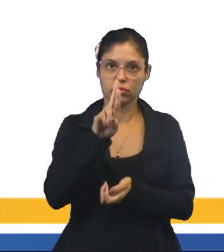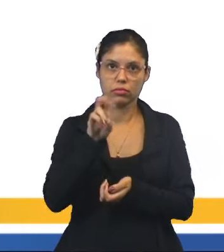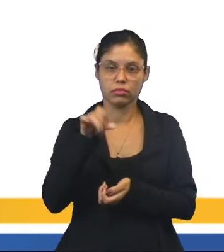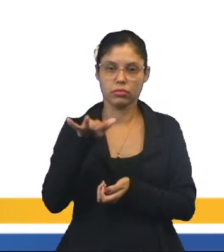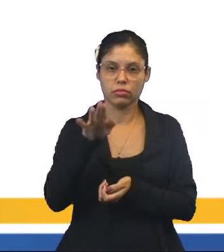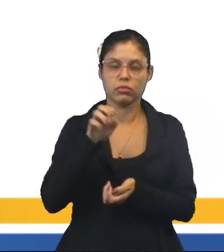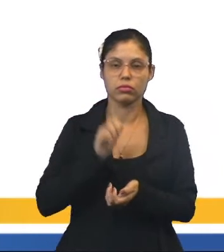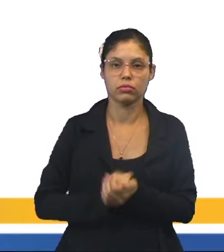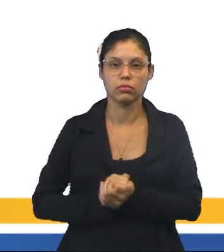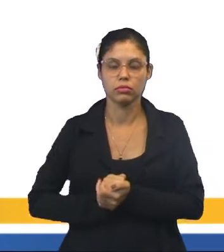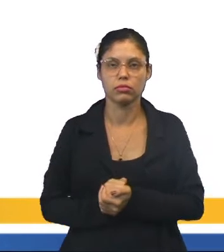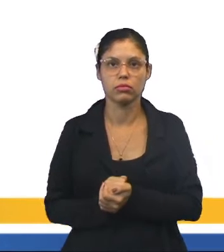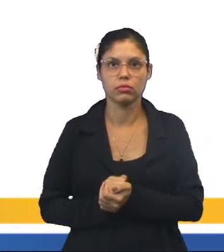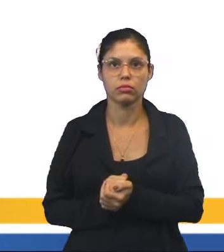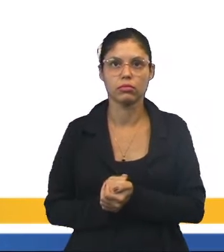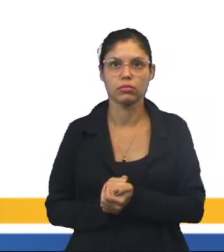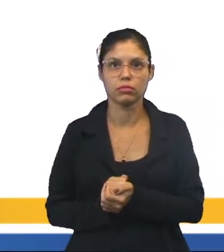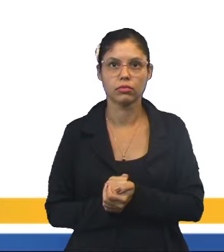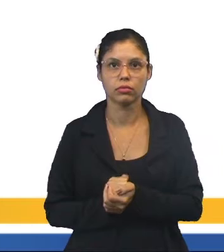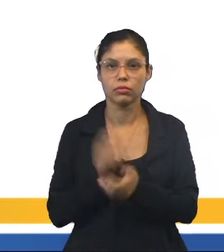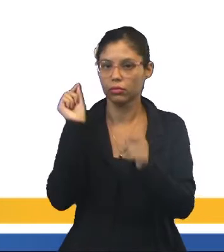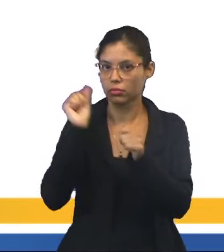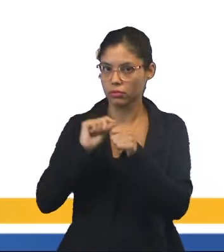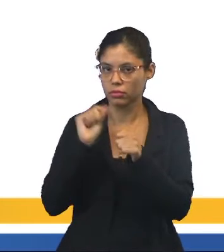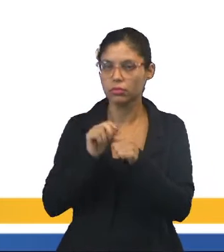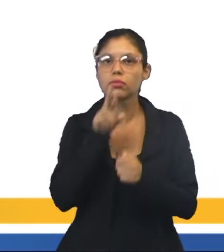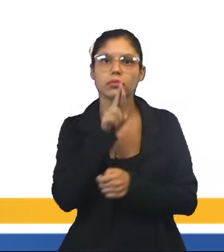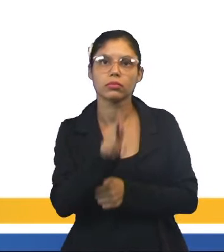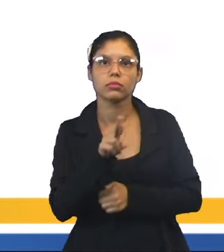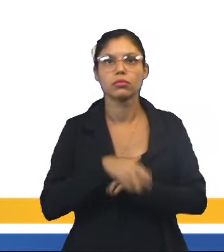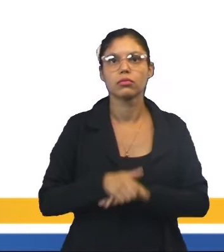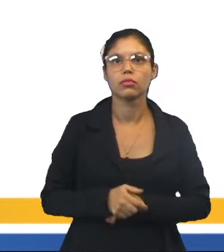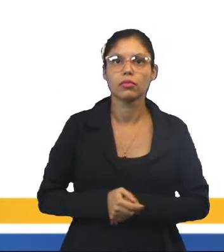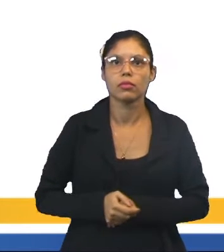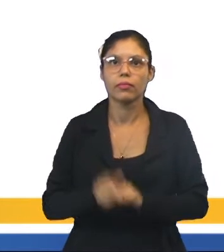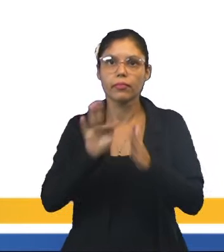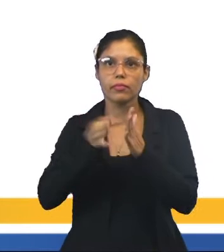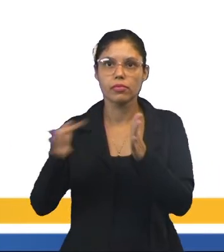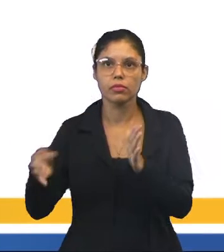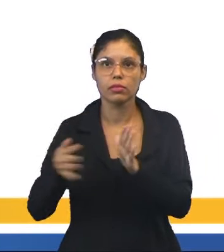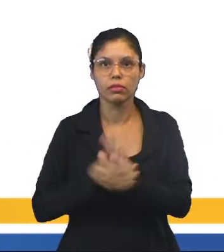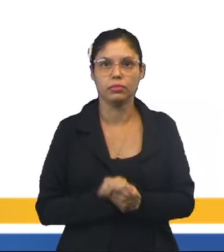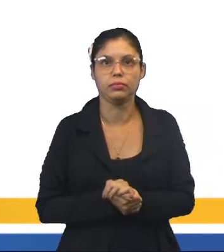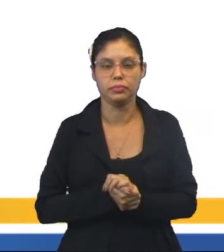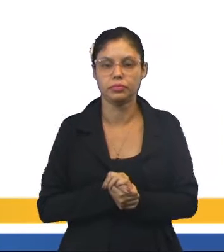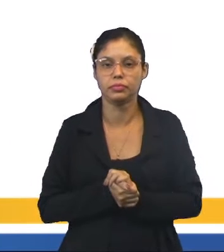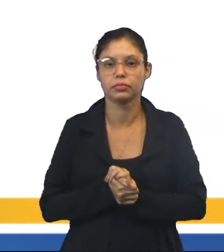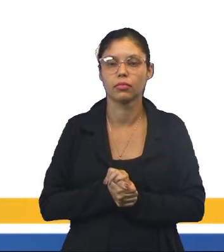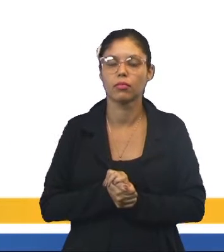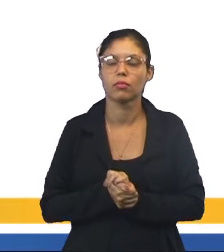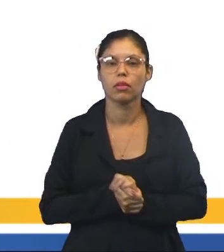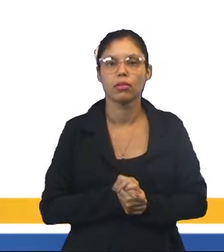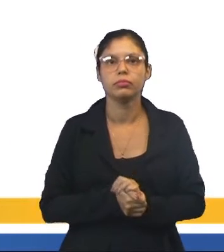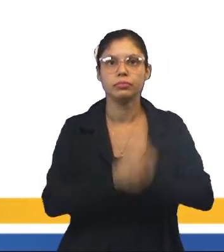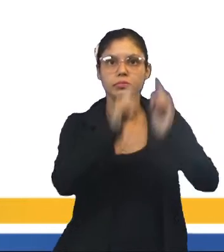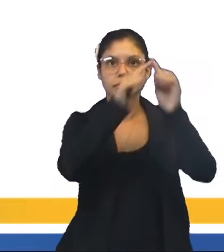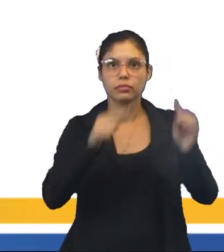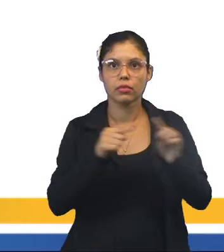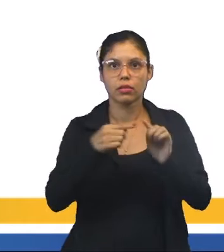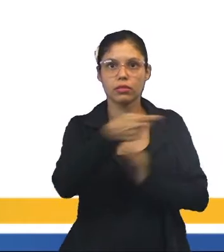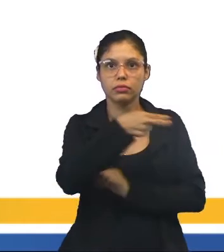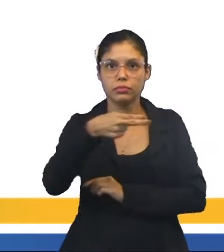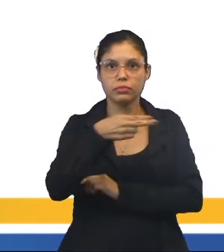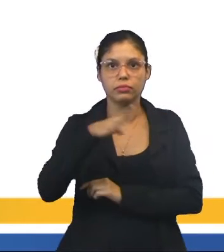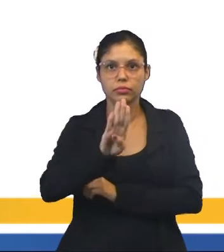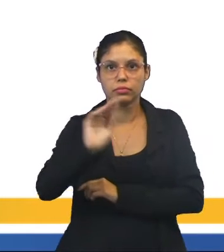fórmula, tá, do discriminante e realizar os cálculos. essa fórmula é a seguinte: